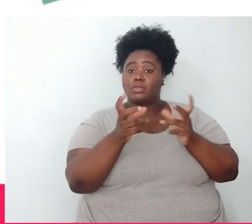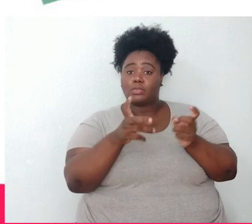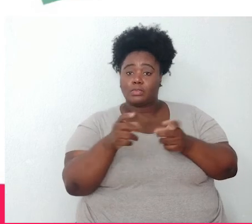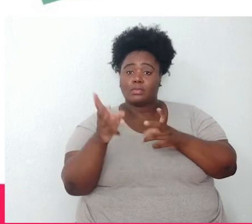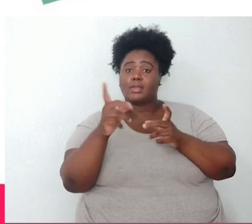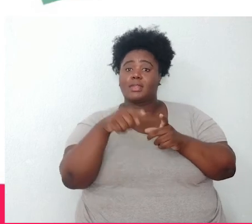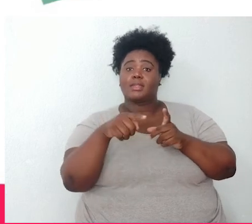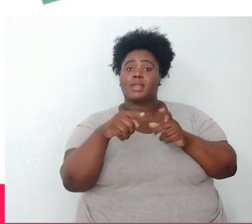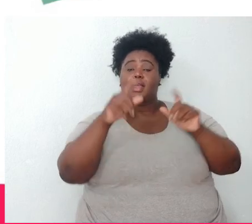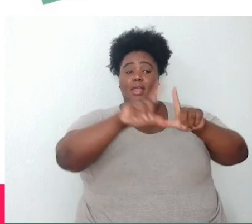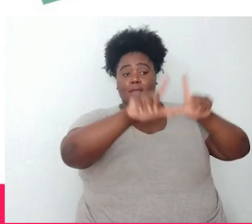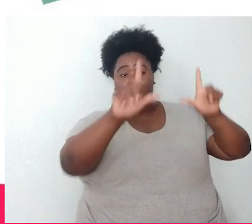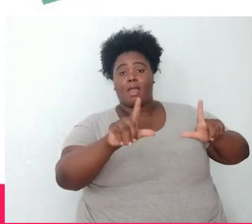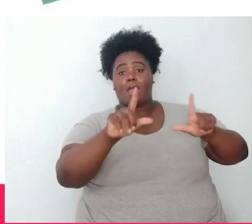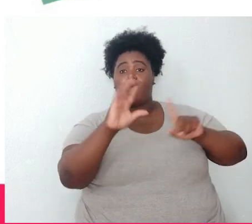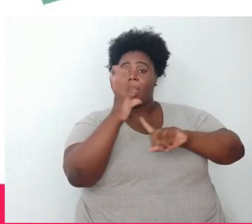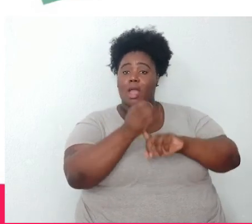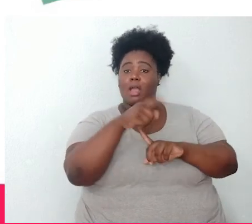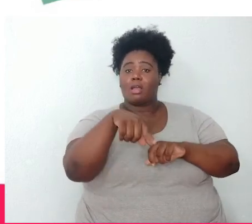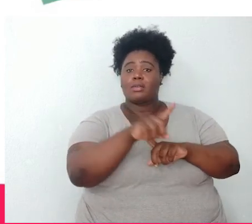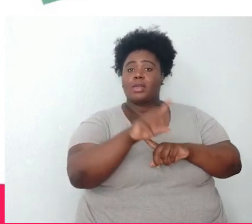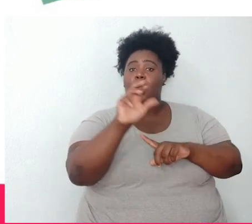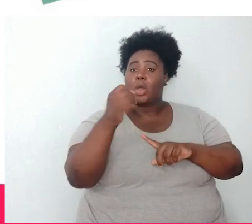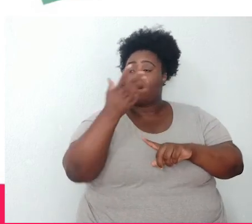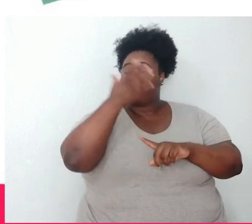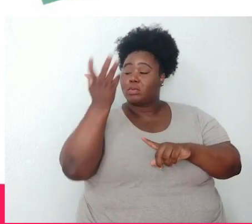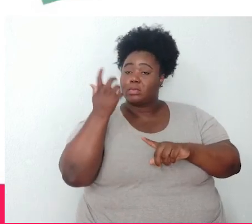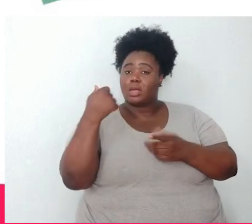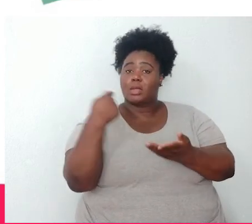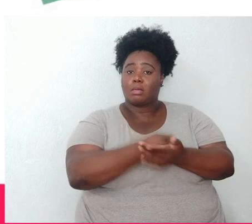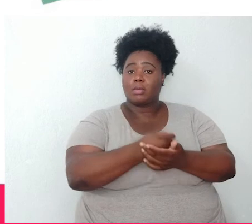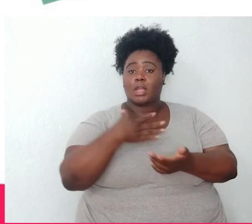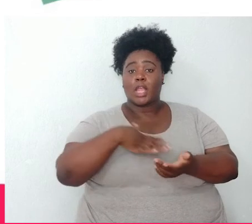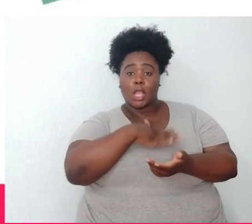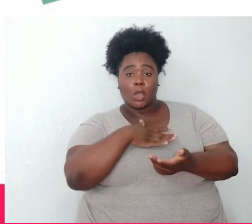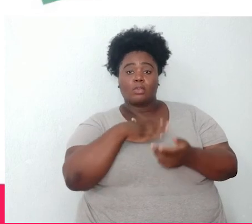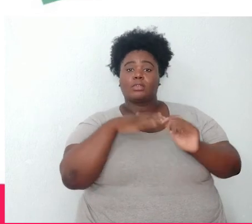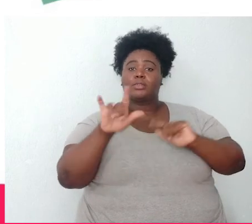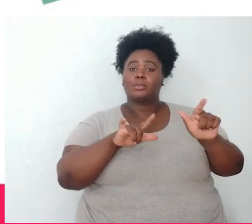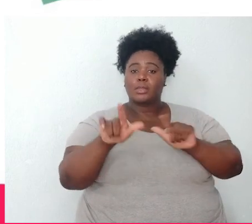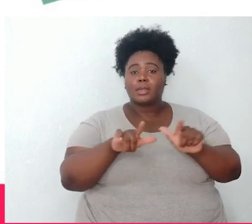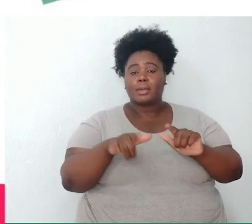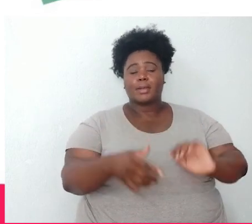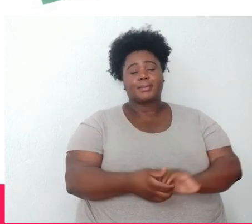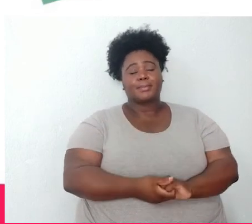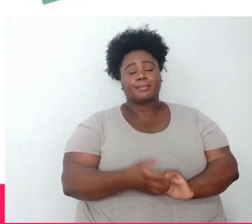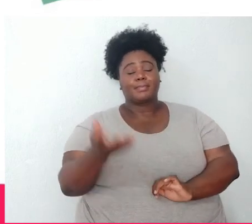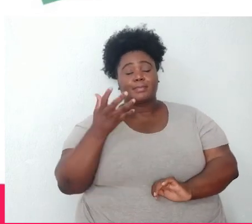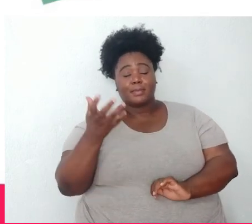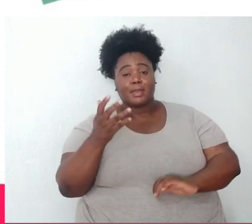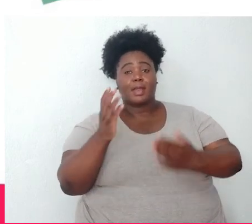feiras de artes, em galerias de arte, ou até mesmo para compradores, pessoas que admiram o meu trabalho